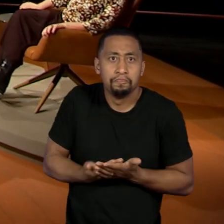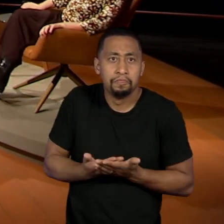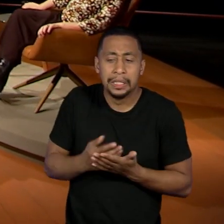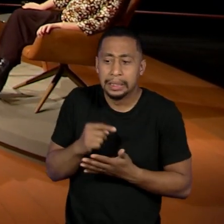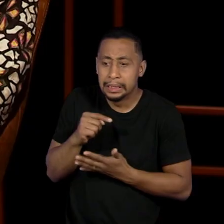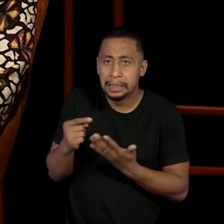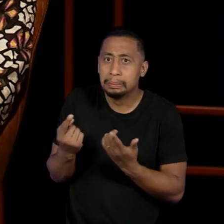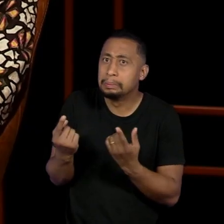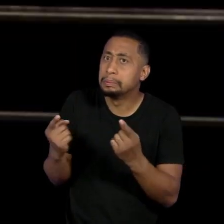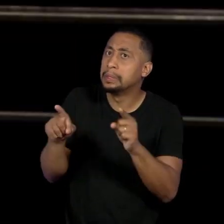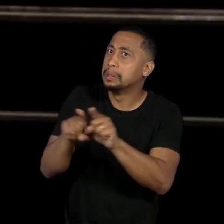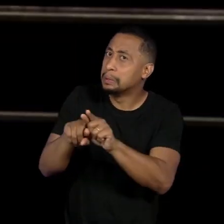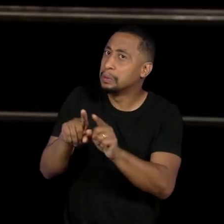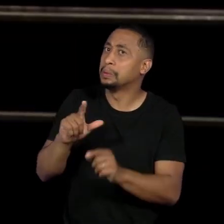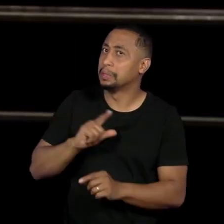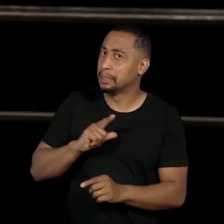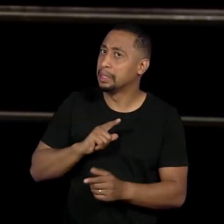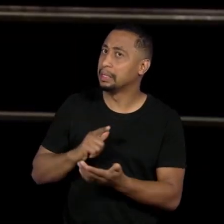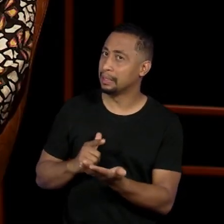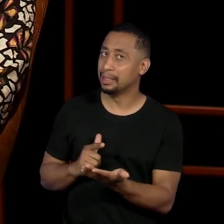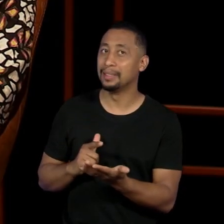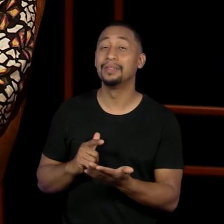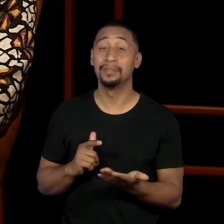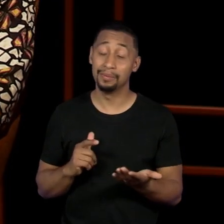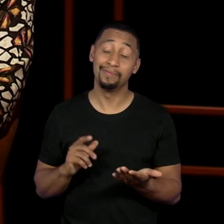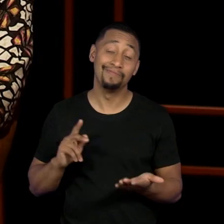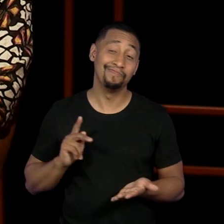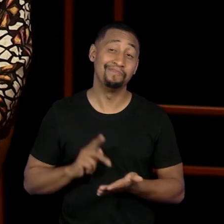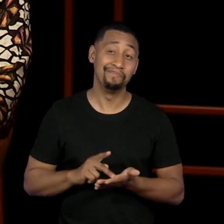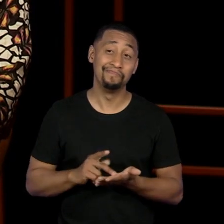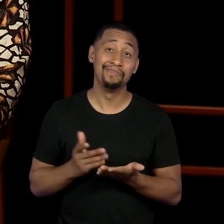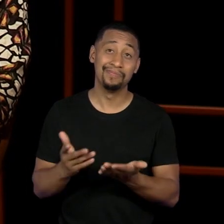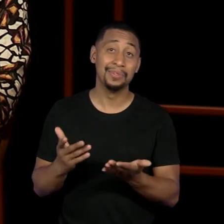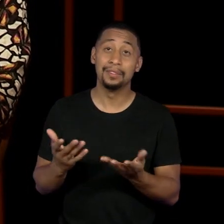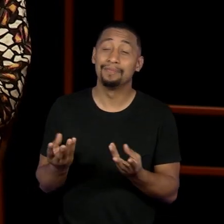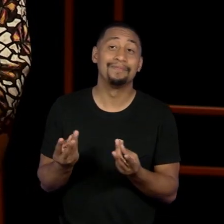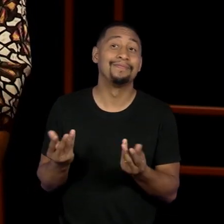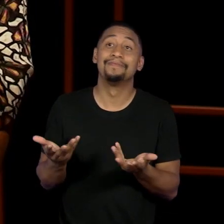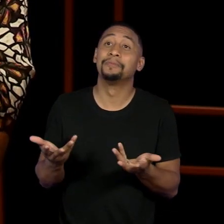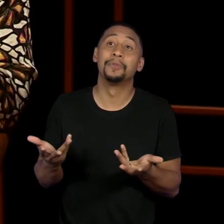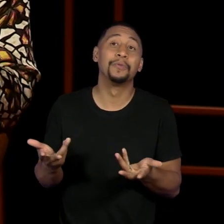Muito bom. E Cesário Verde também. Não, incrível.